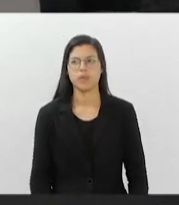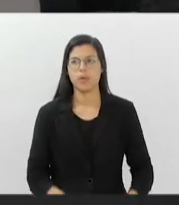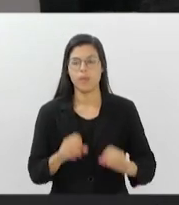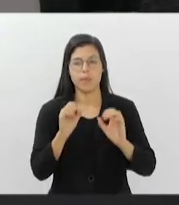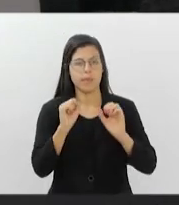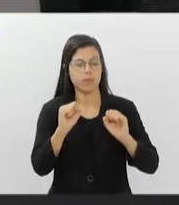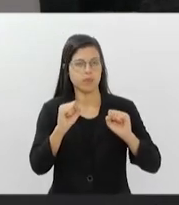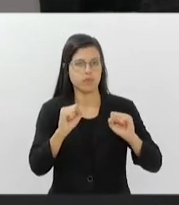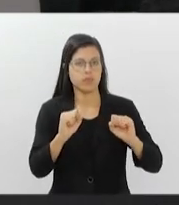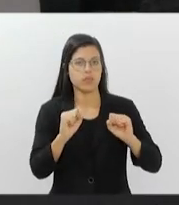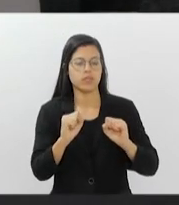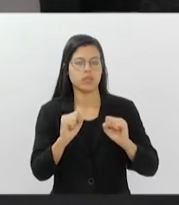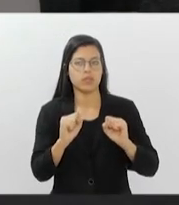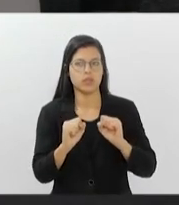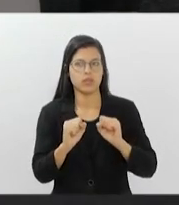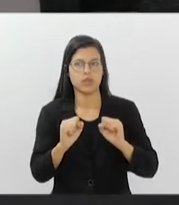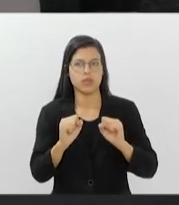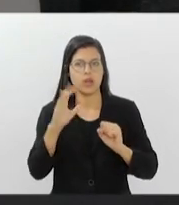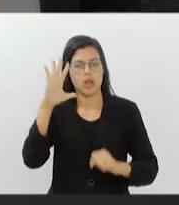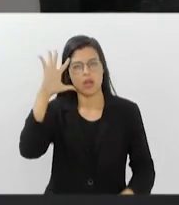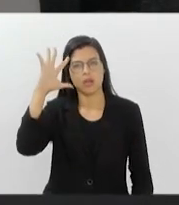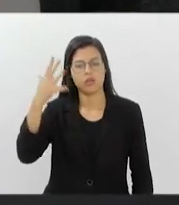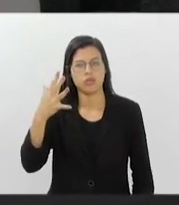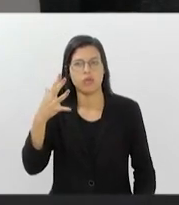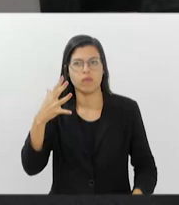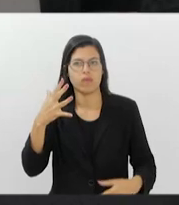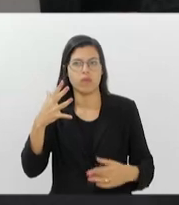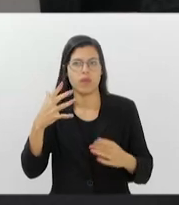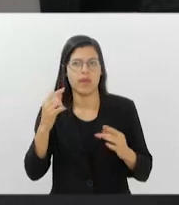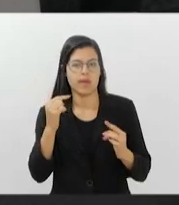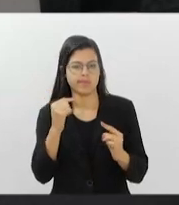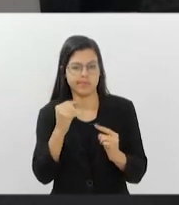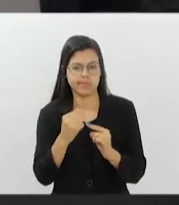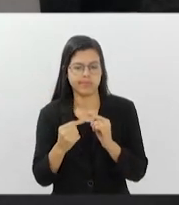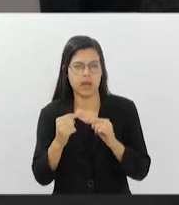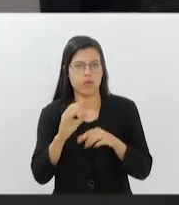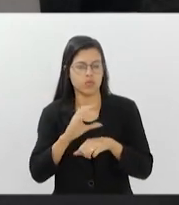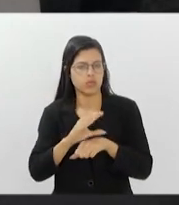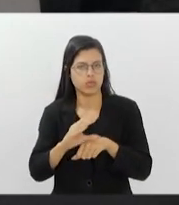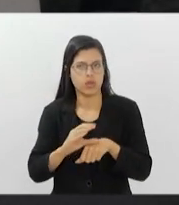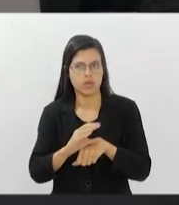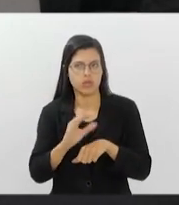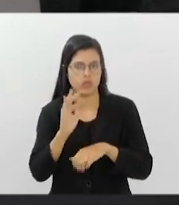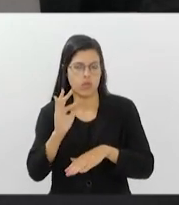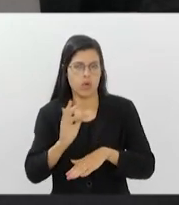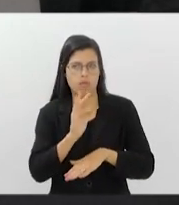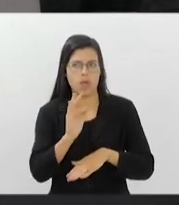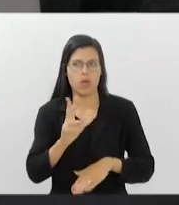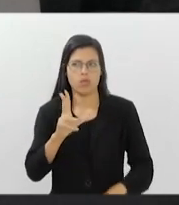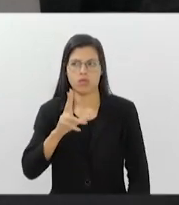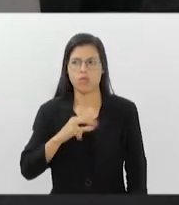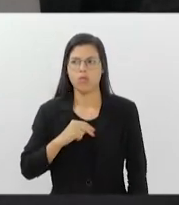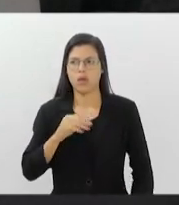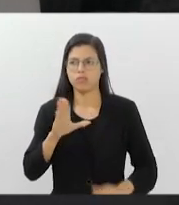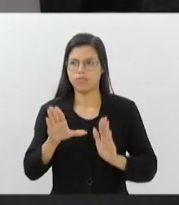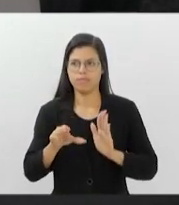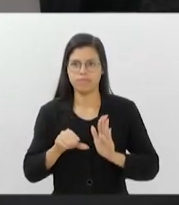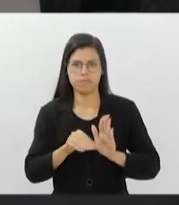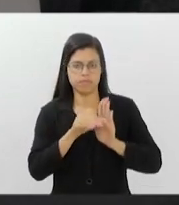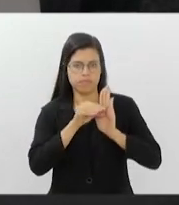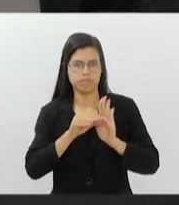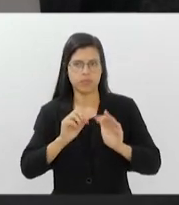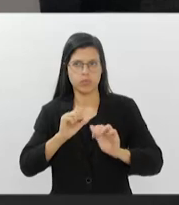poderia aí superar a inconstitucionalidade formal e, no mérito, ser emendado e